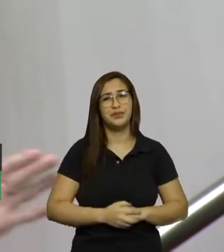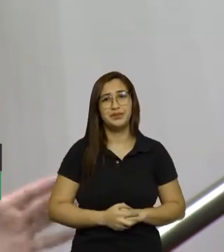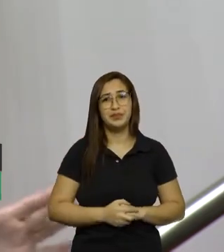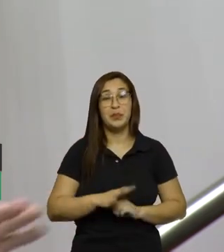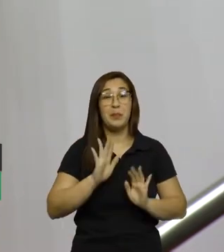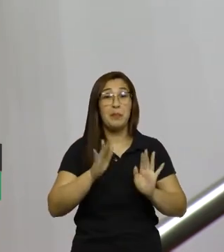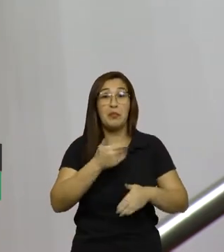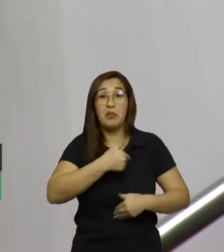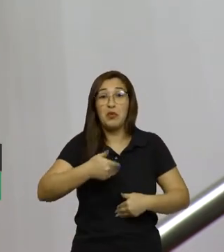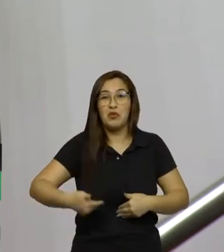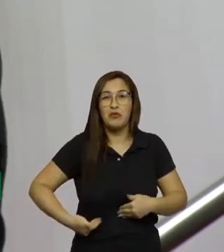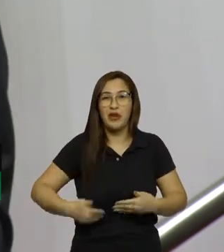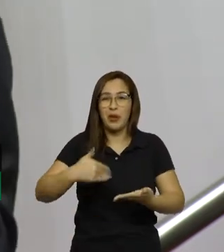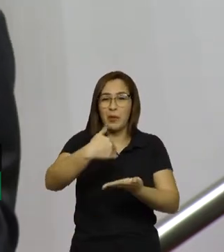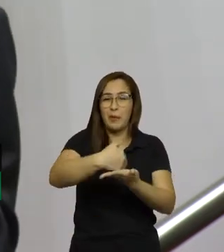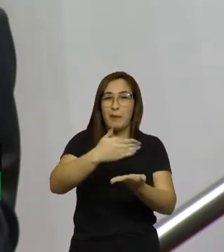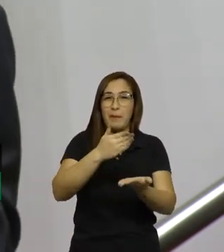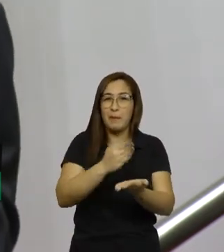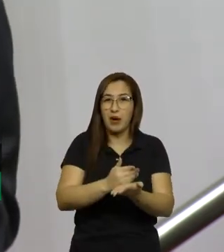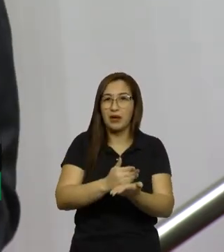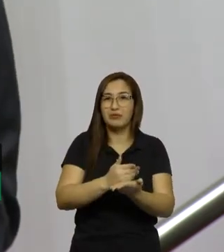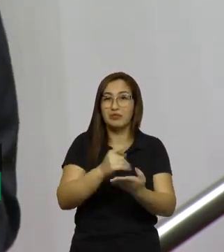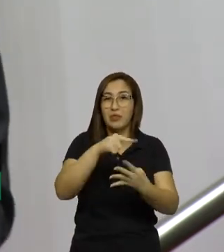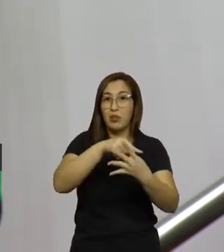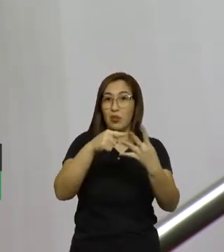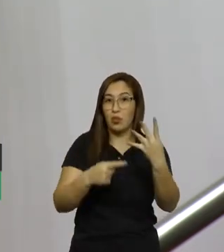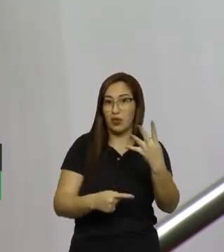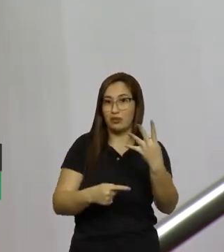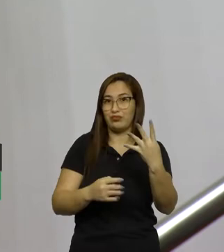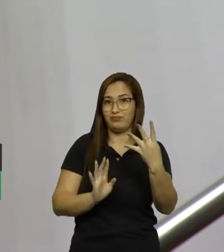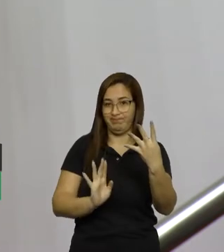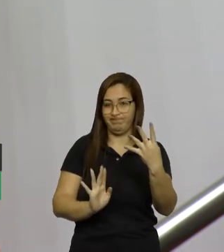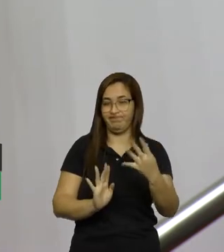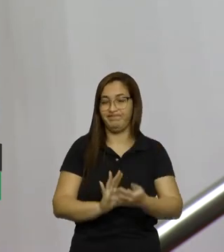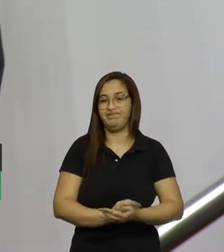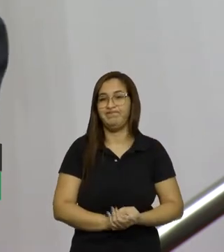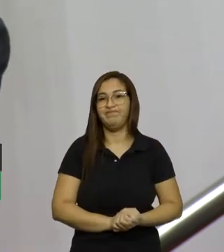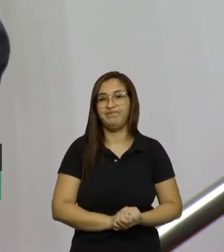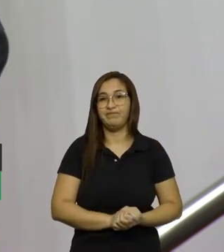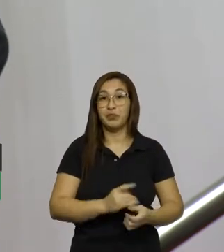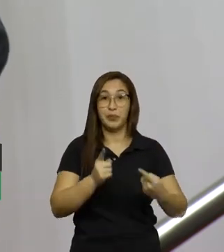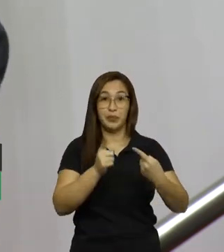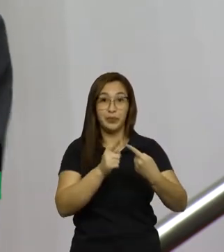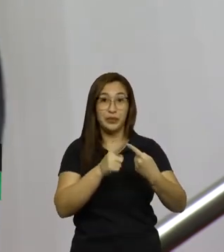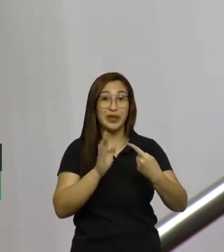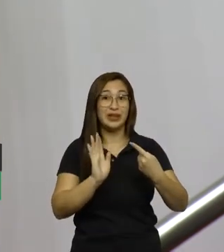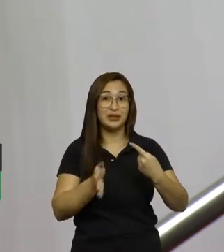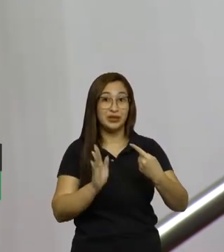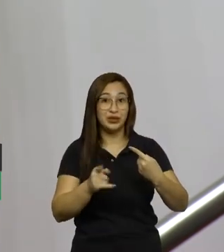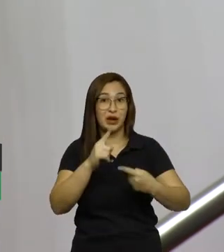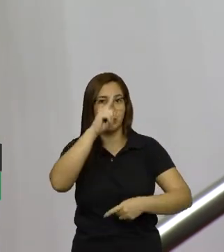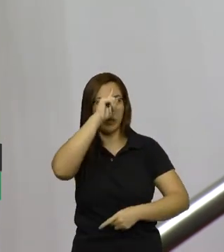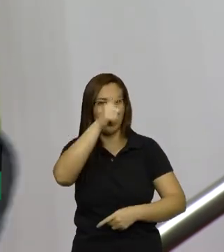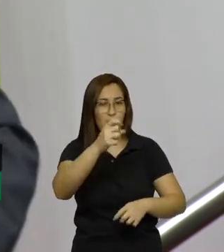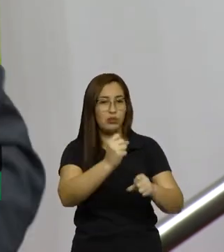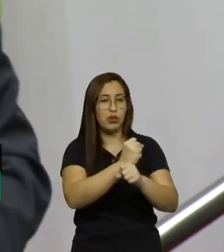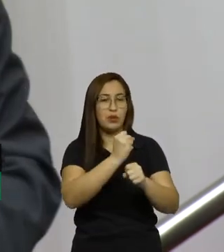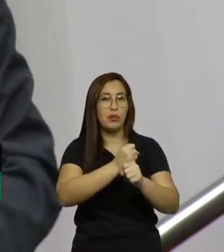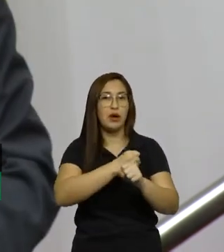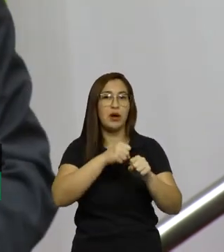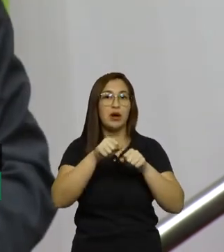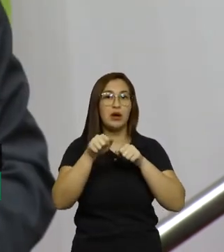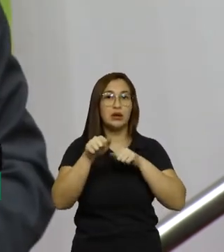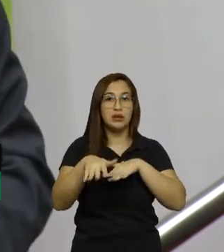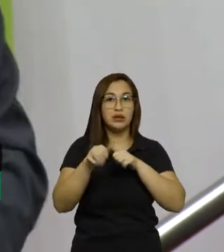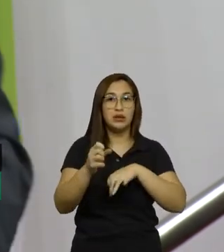resolveu fatiar a licitação. Quatro trechos. Um já deu ordem de serviço em setembro do ano